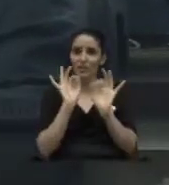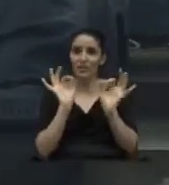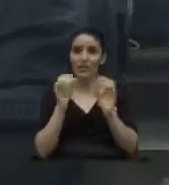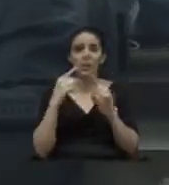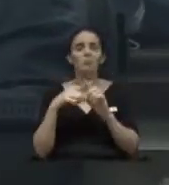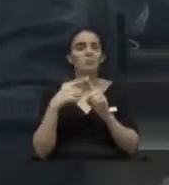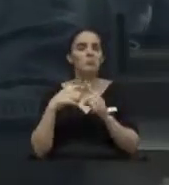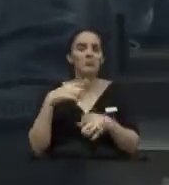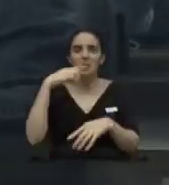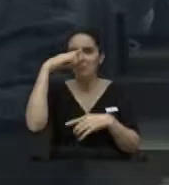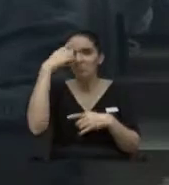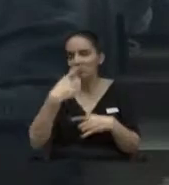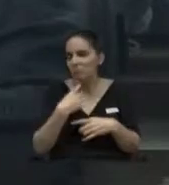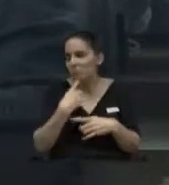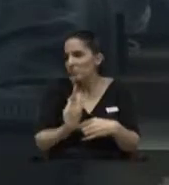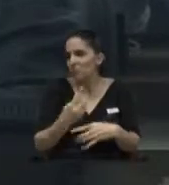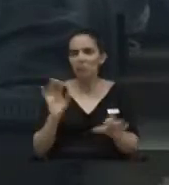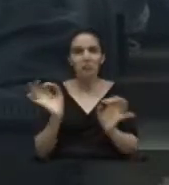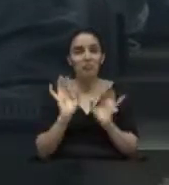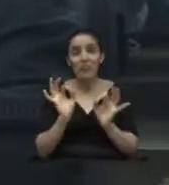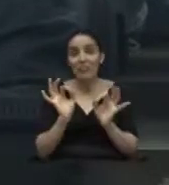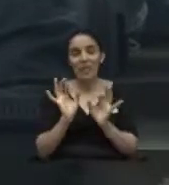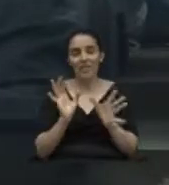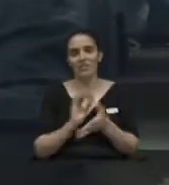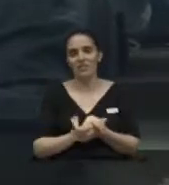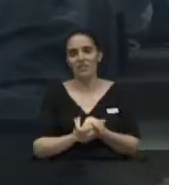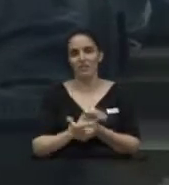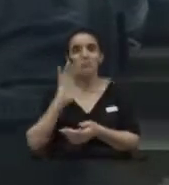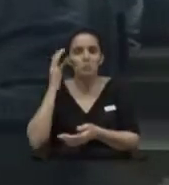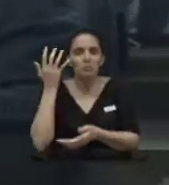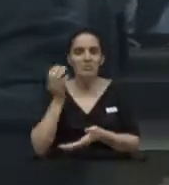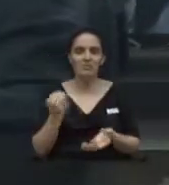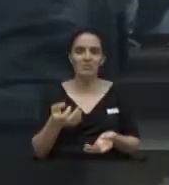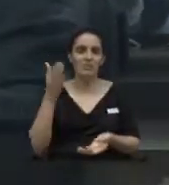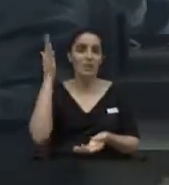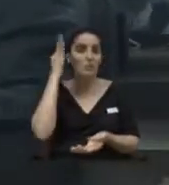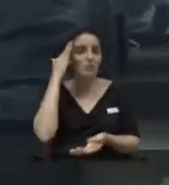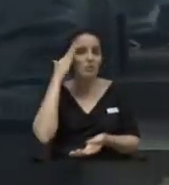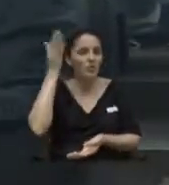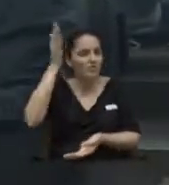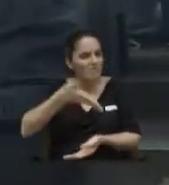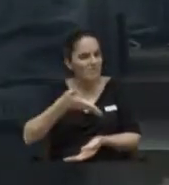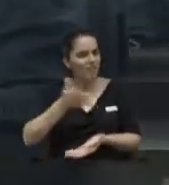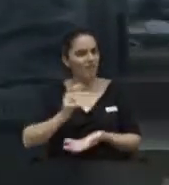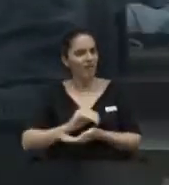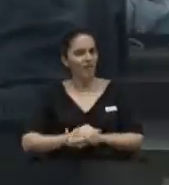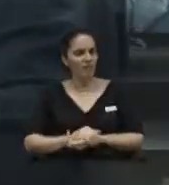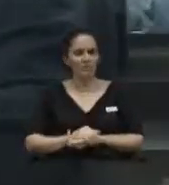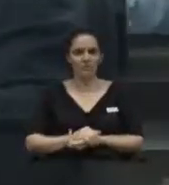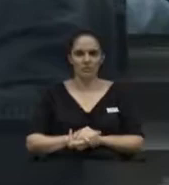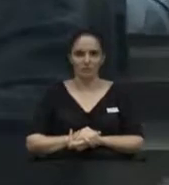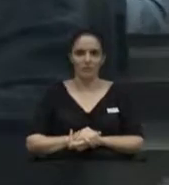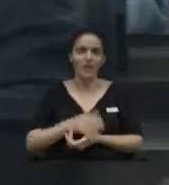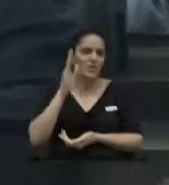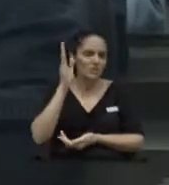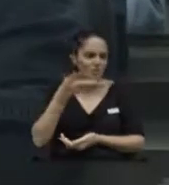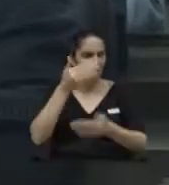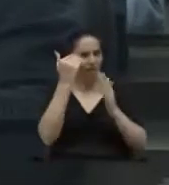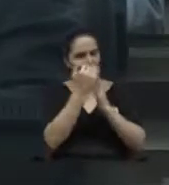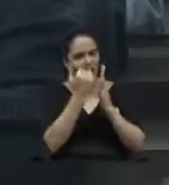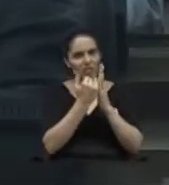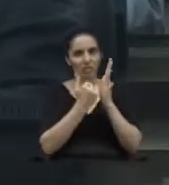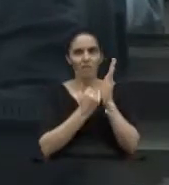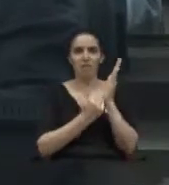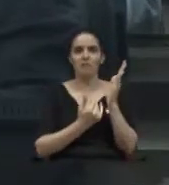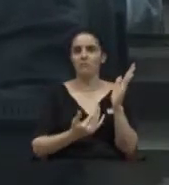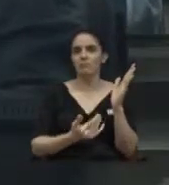mais dúvidas com respeito àquilo que vai acontecer, porque a entidade já encaminhou, já fez o cadastro e já